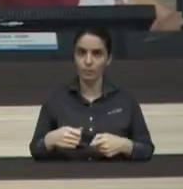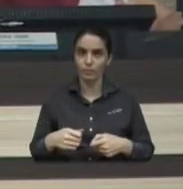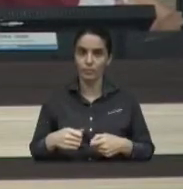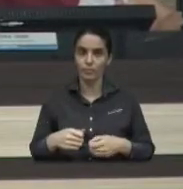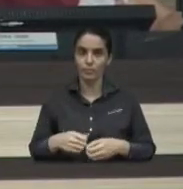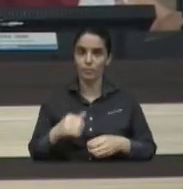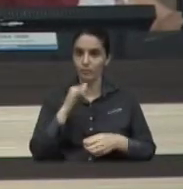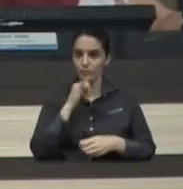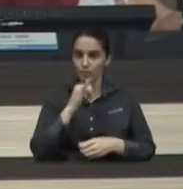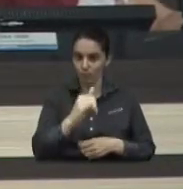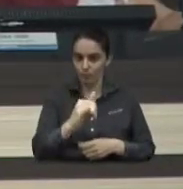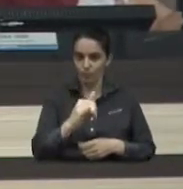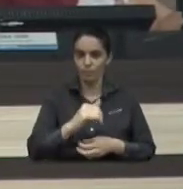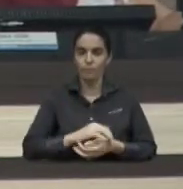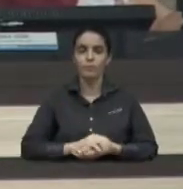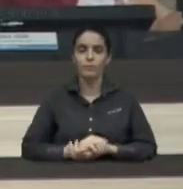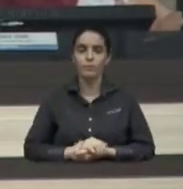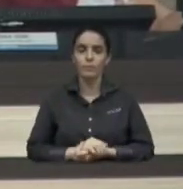comunicado,